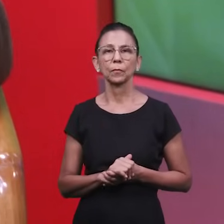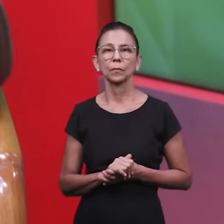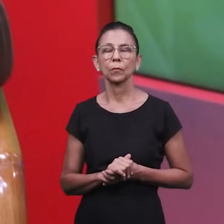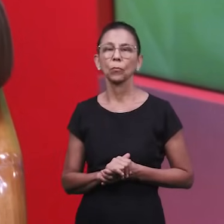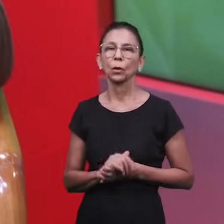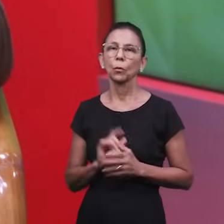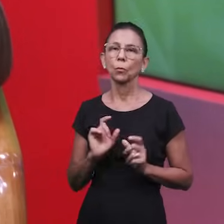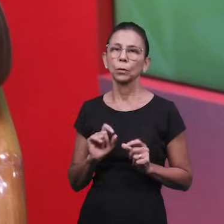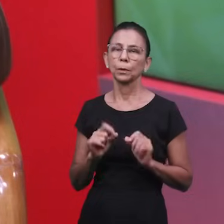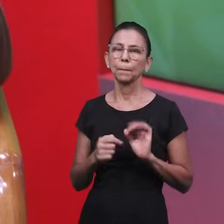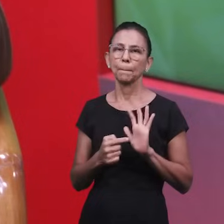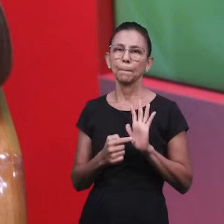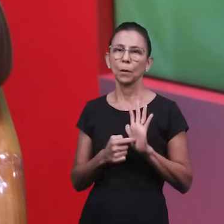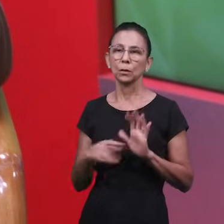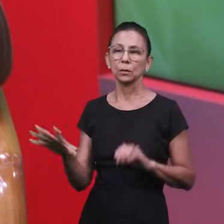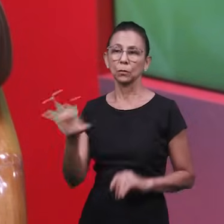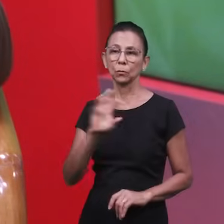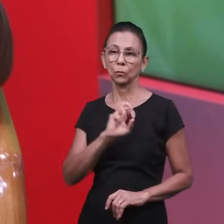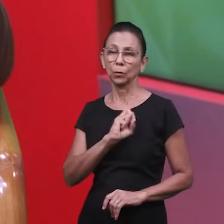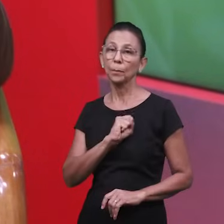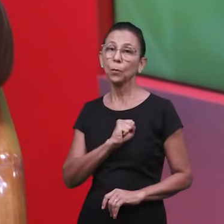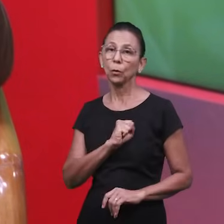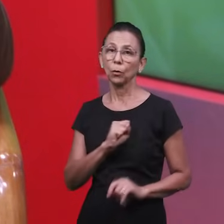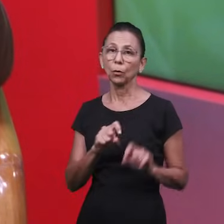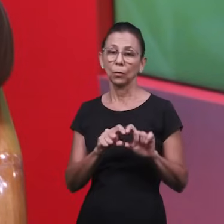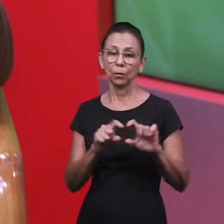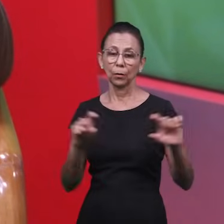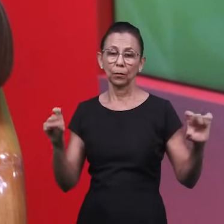de um amor que não é carnal.